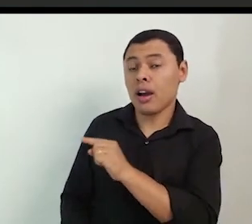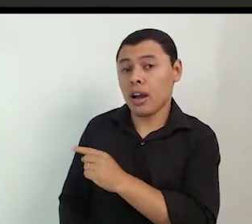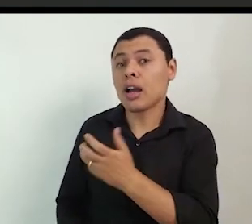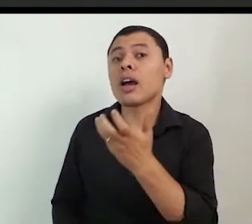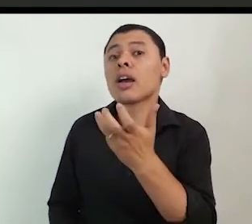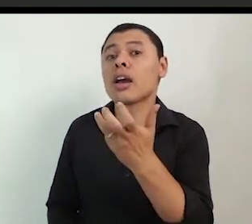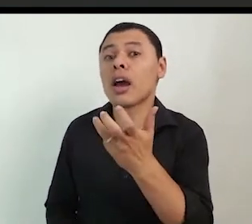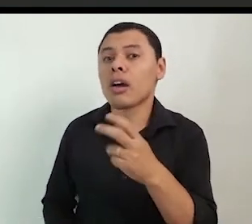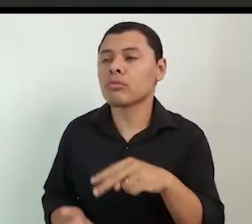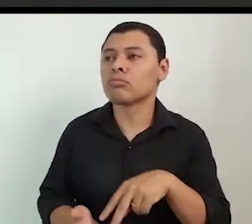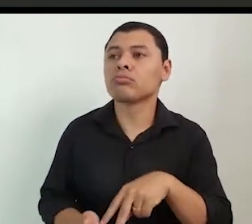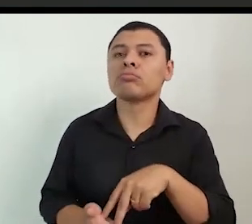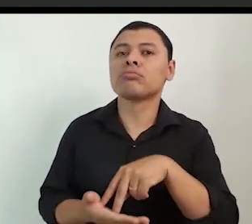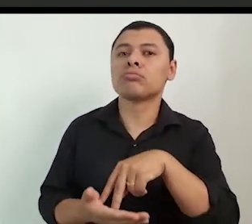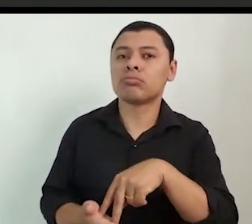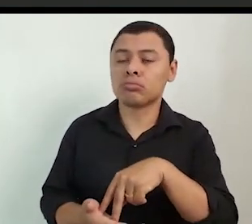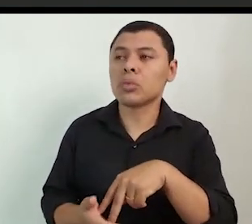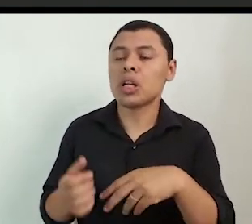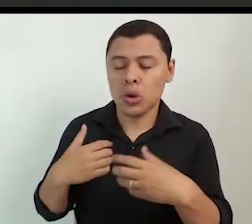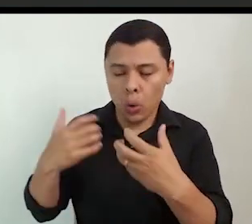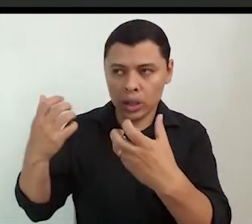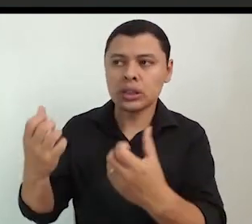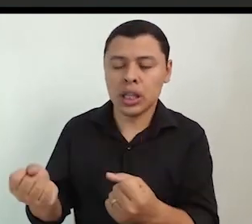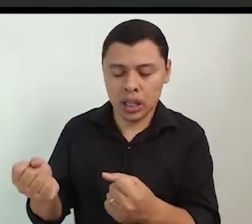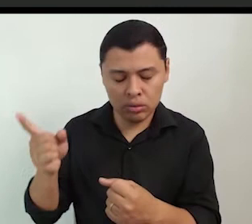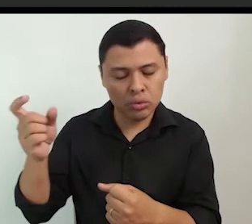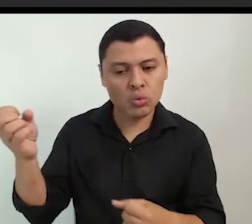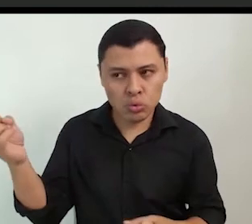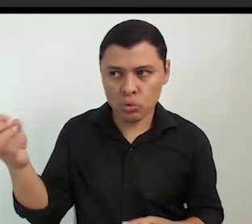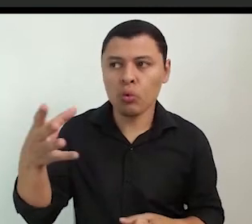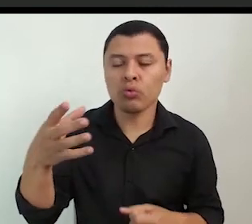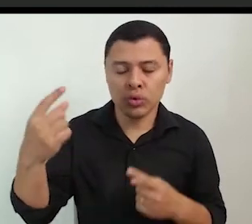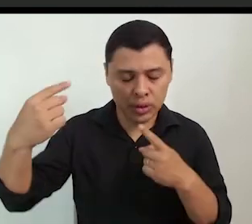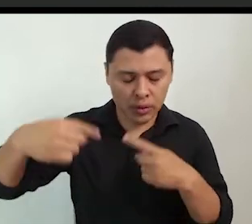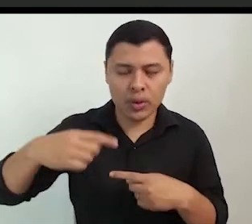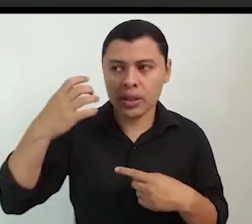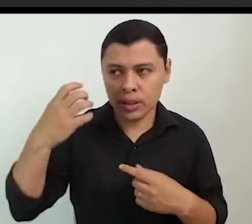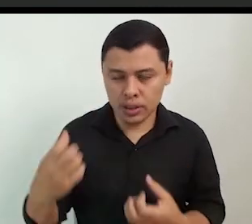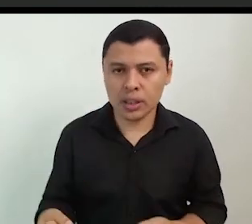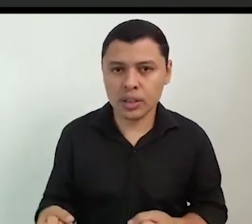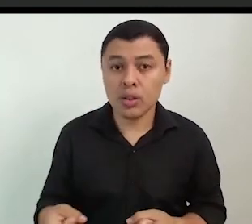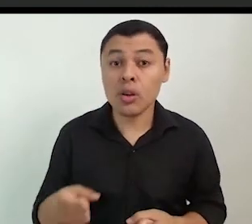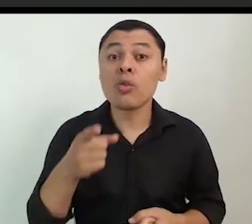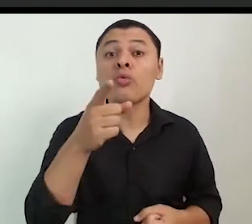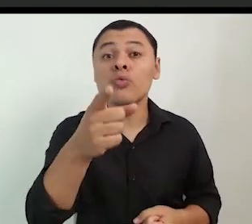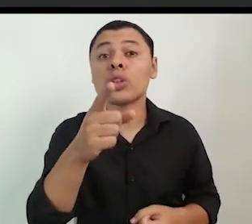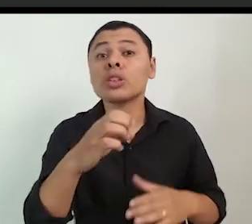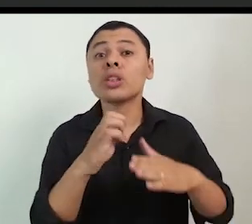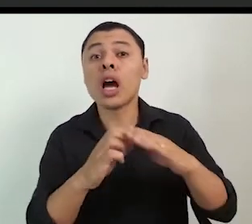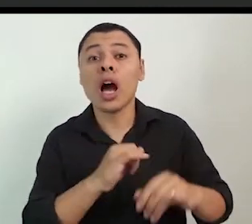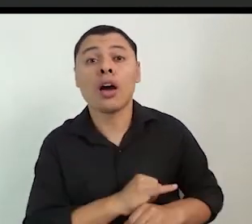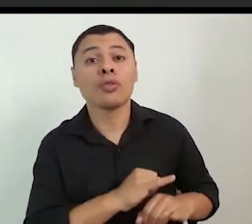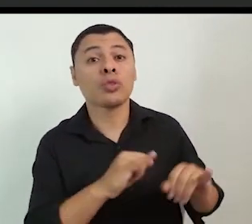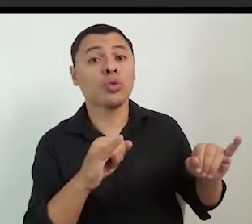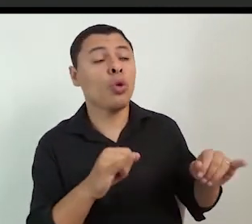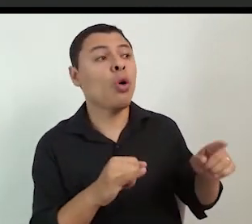na posição de aceitar um novo desafio. E se você colocou um desafio na mão